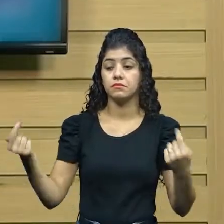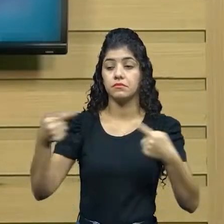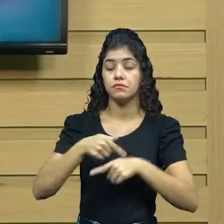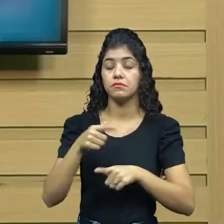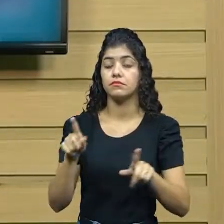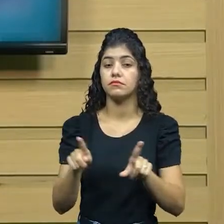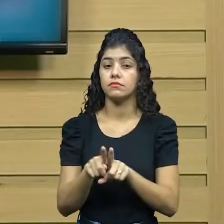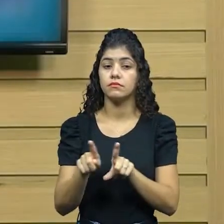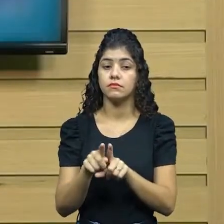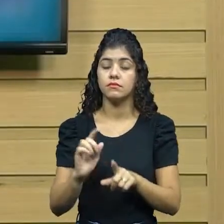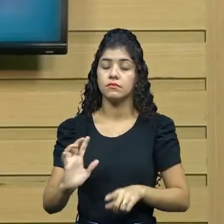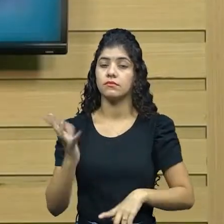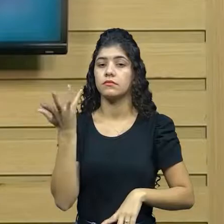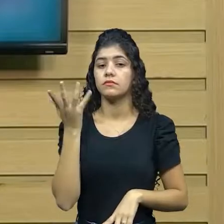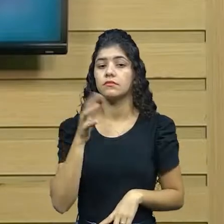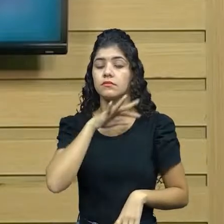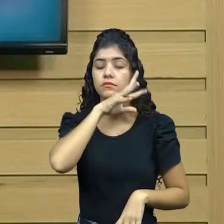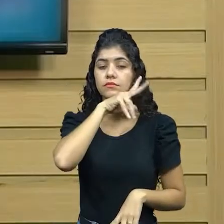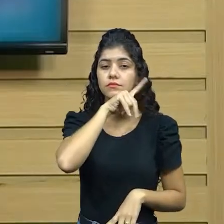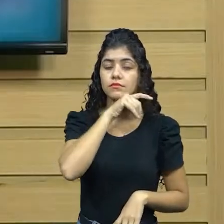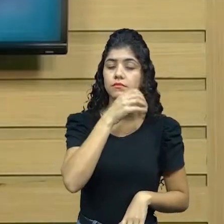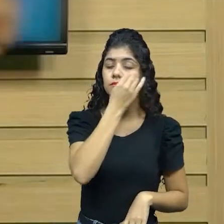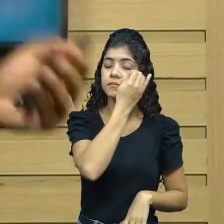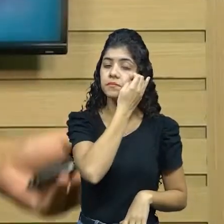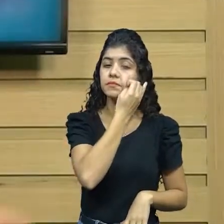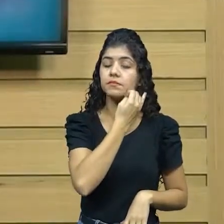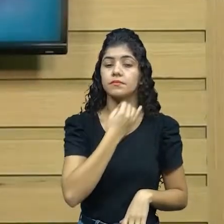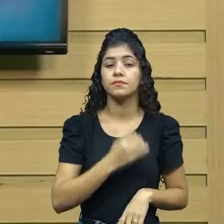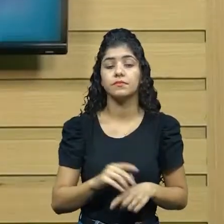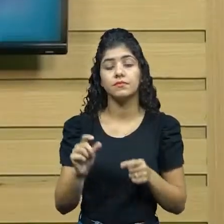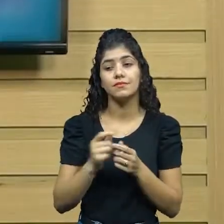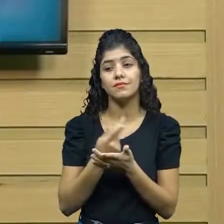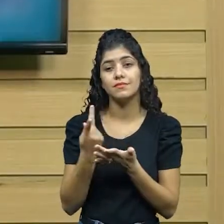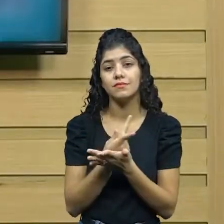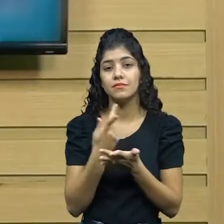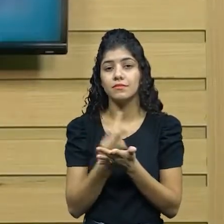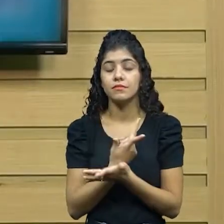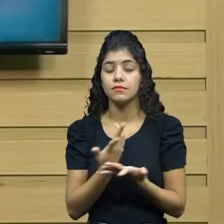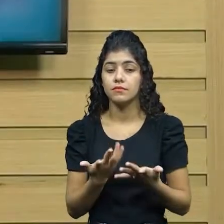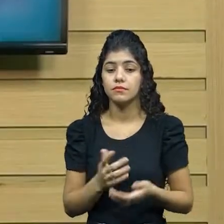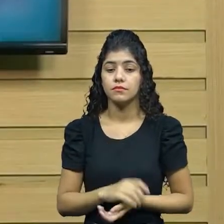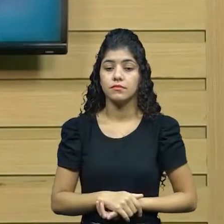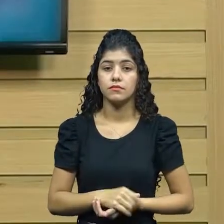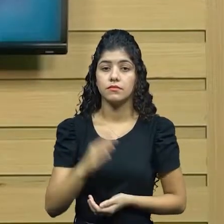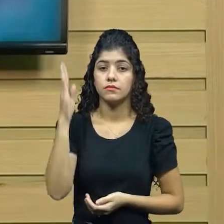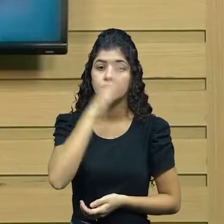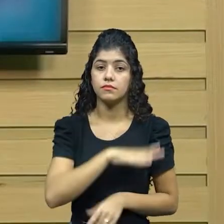alguma coisa acontece, sai alguma coisa que ela fez de errado, e aí isso também